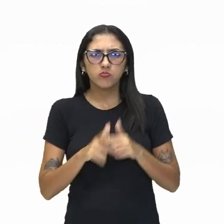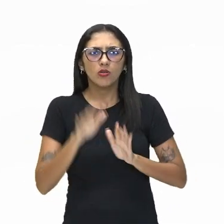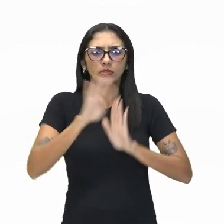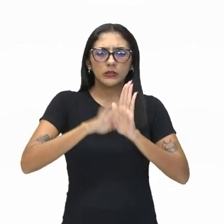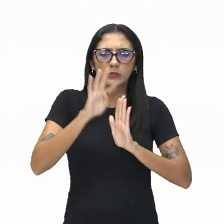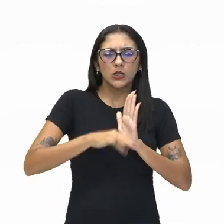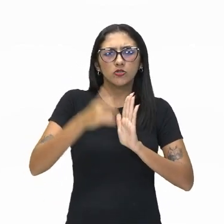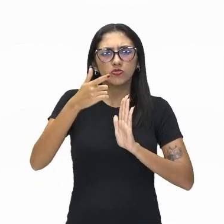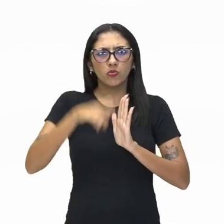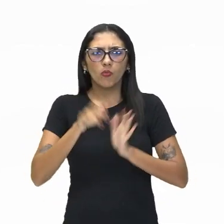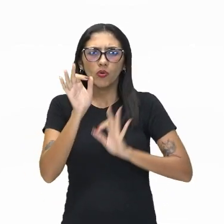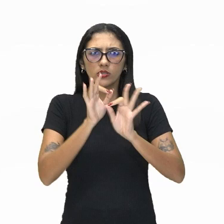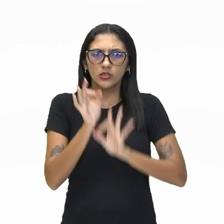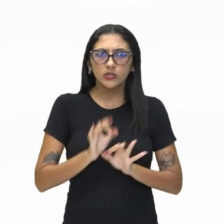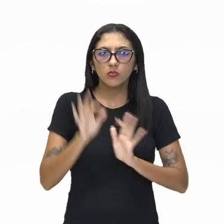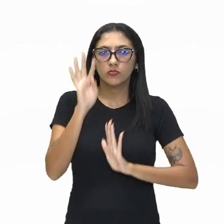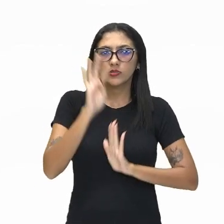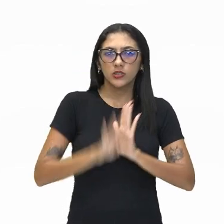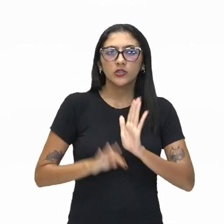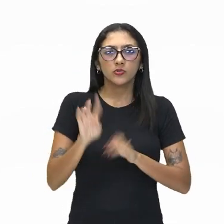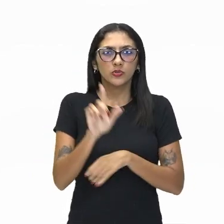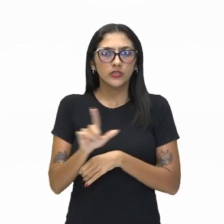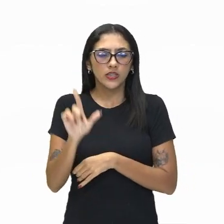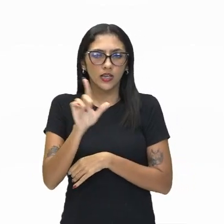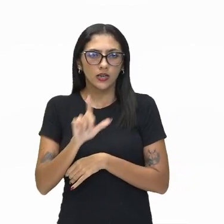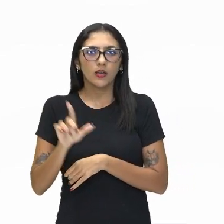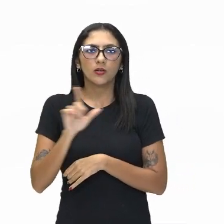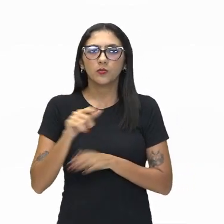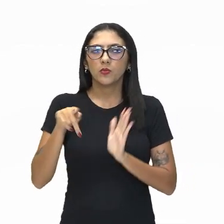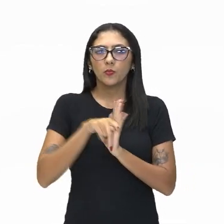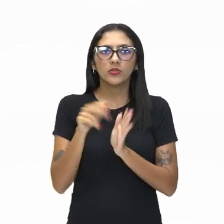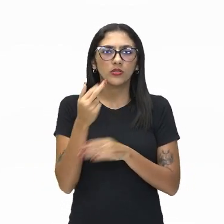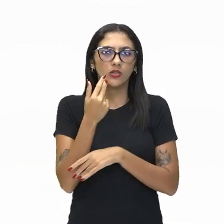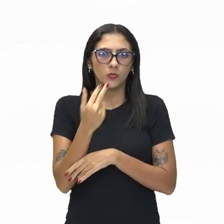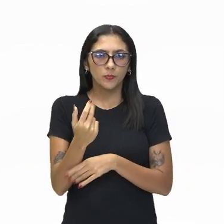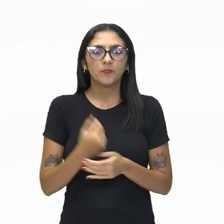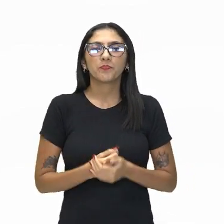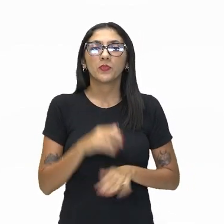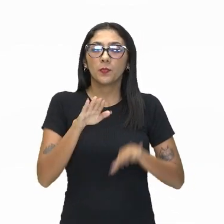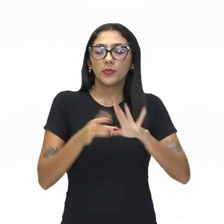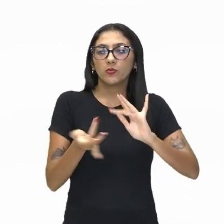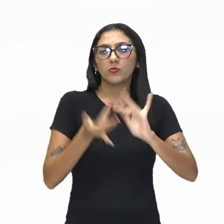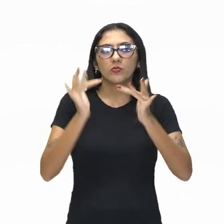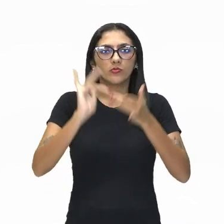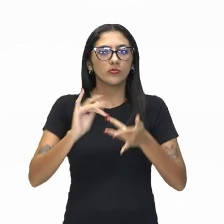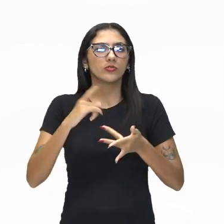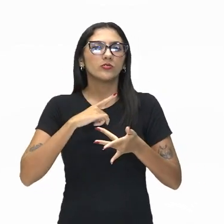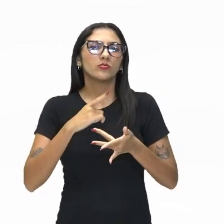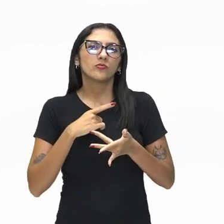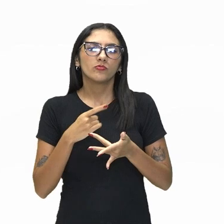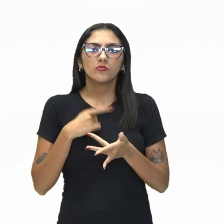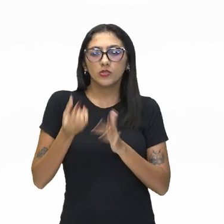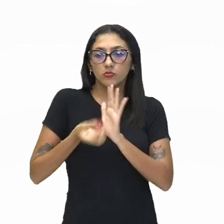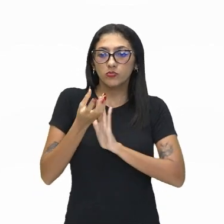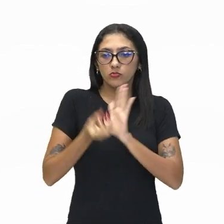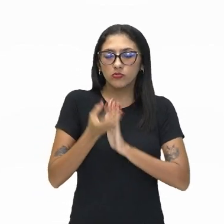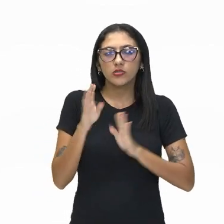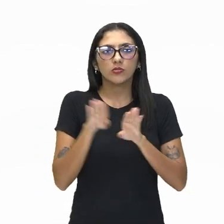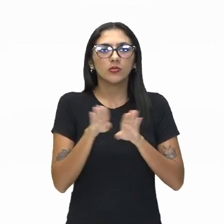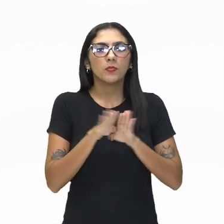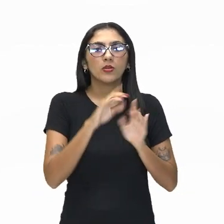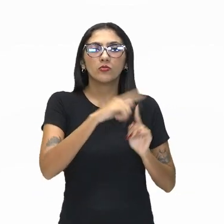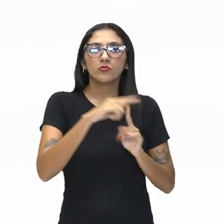textos literários e jornalísticos orais, considerando o contexto em que foram produzidos, a forma de composição e o estilo,